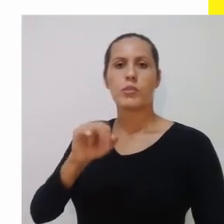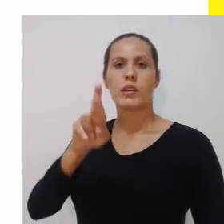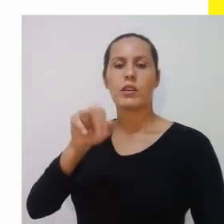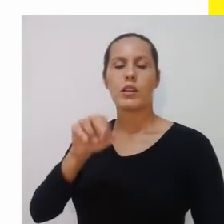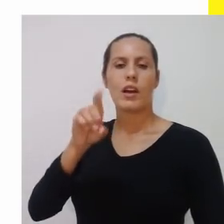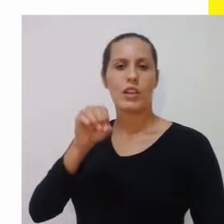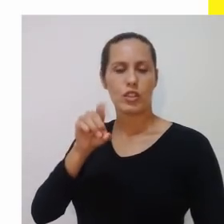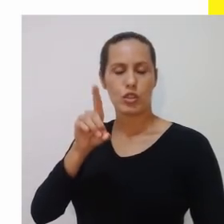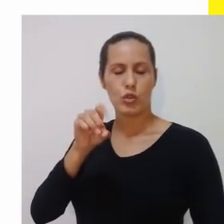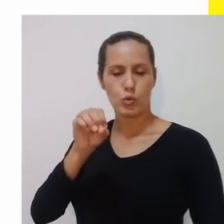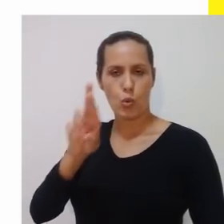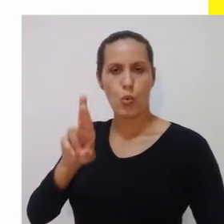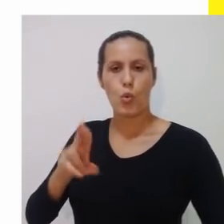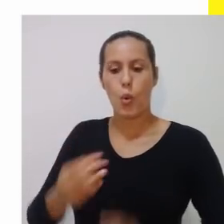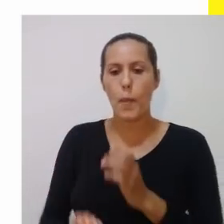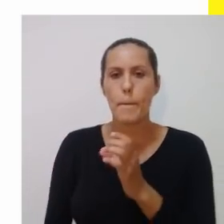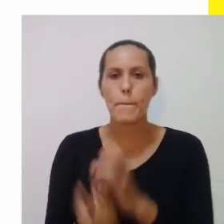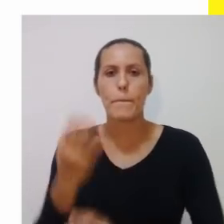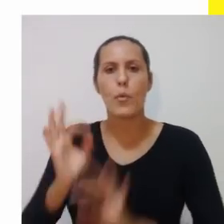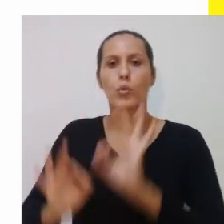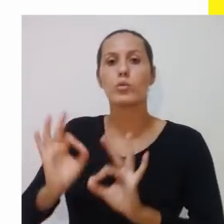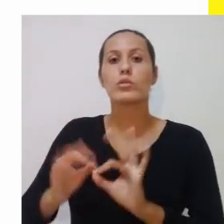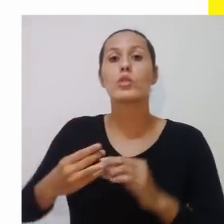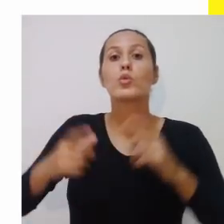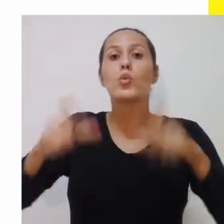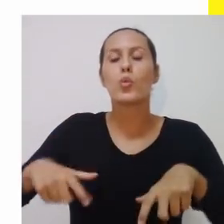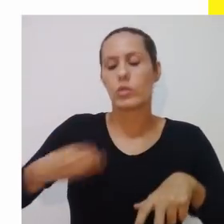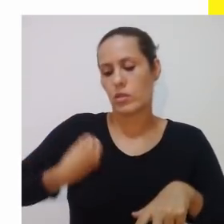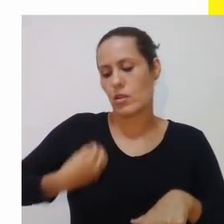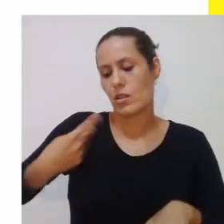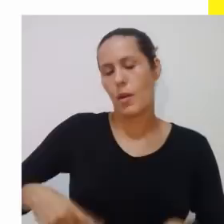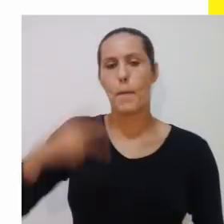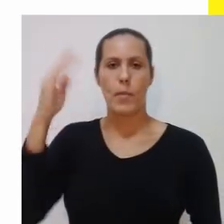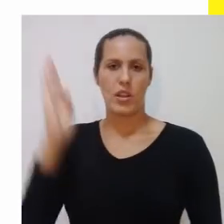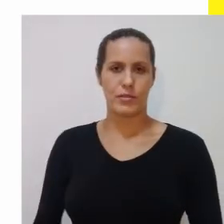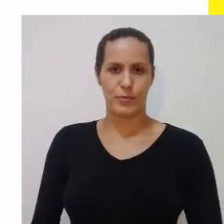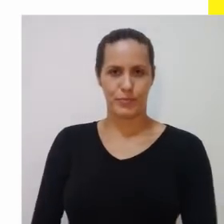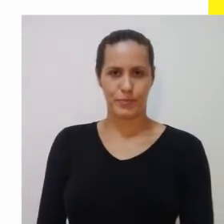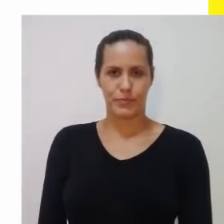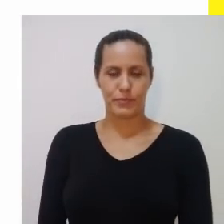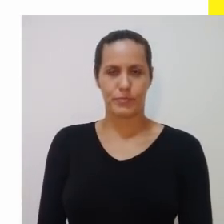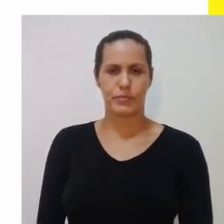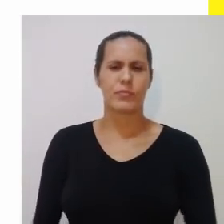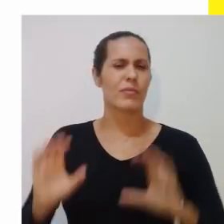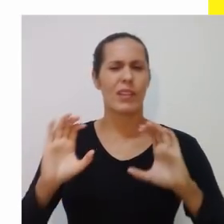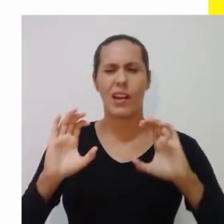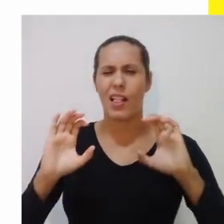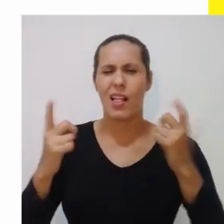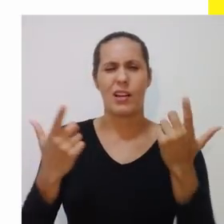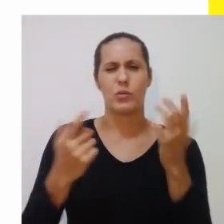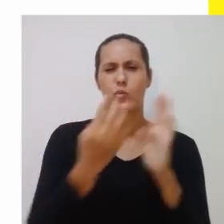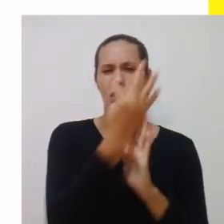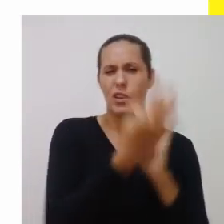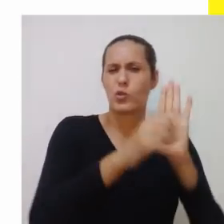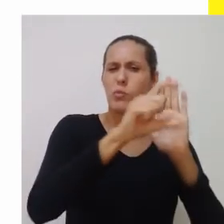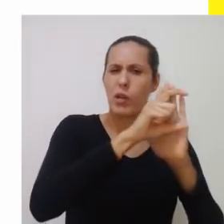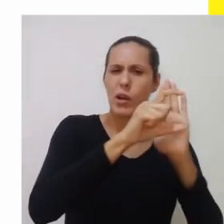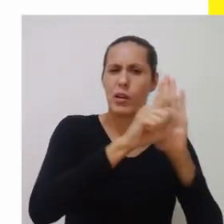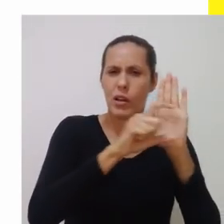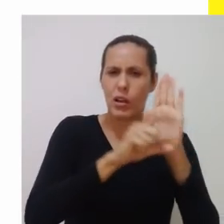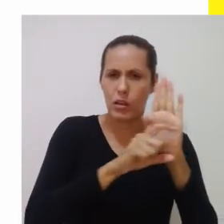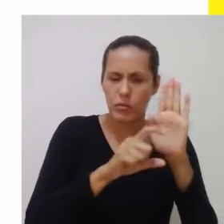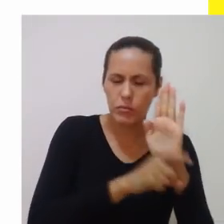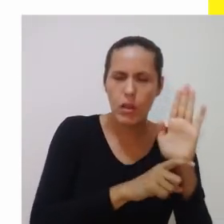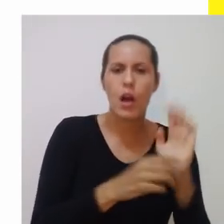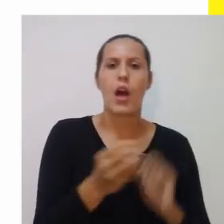é aqui no Brasil. O texto inteiro vai trazer isso no seu sentido global. É claro que nos parágrafos nós podemos